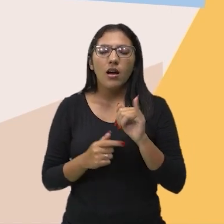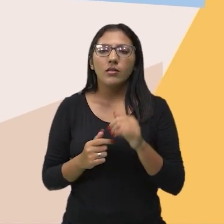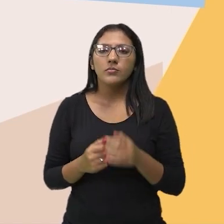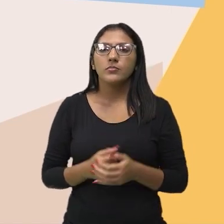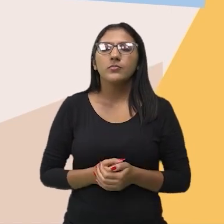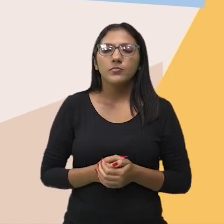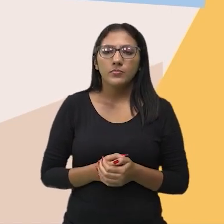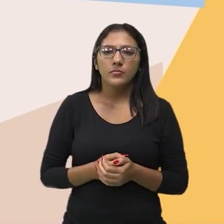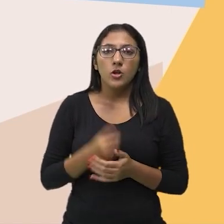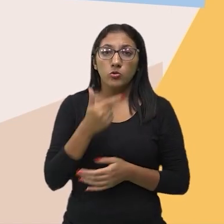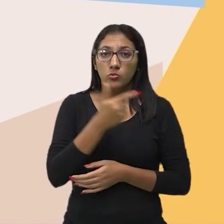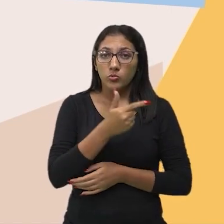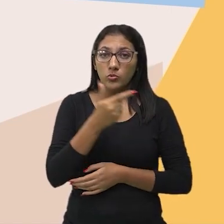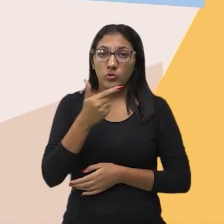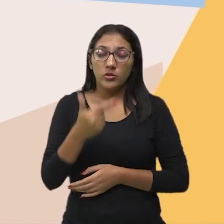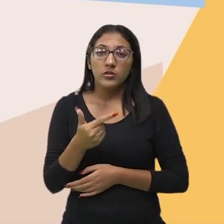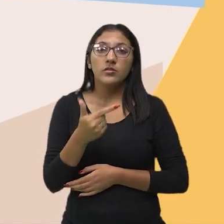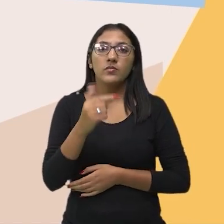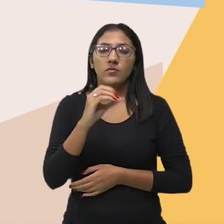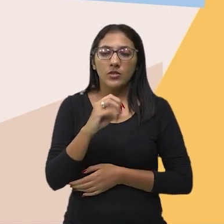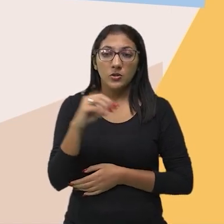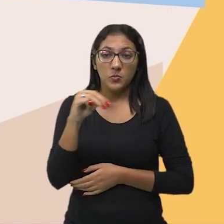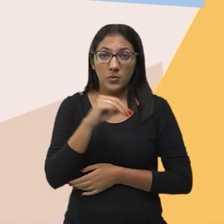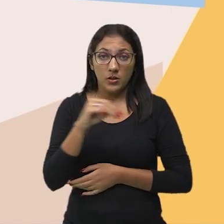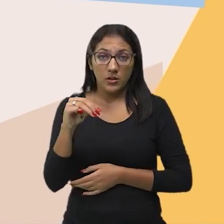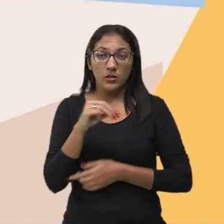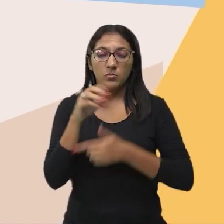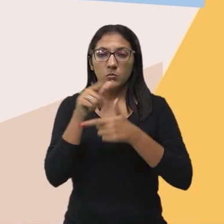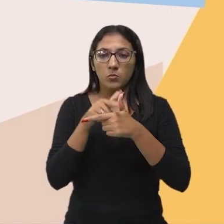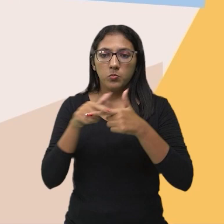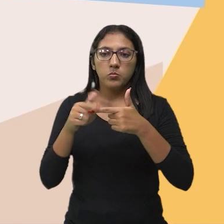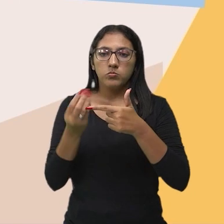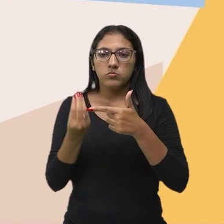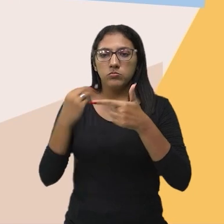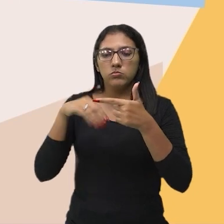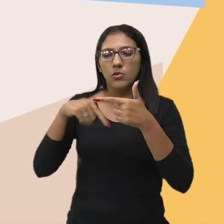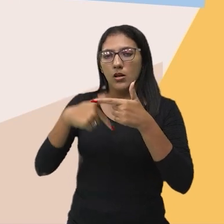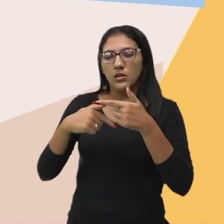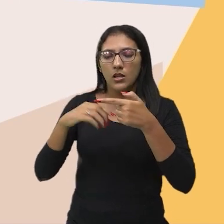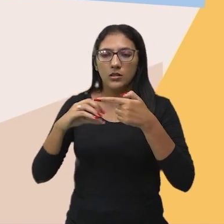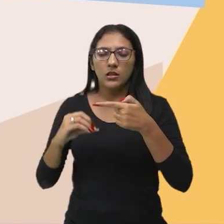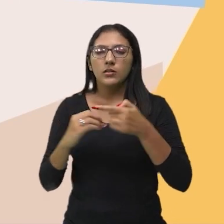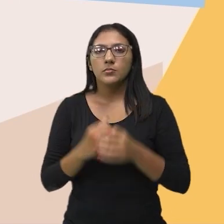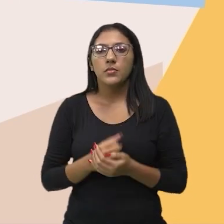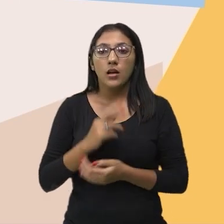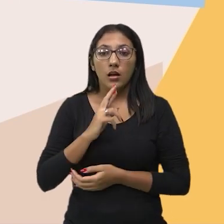a 220 milímetros, 70 milímetros, igual